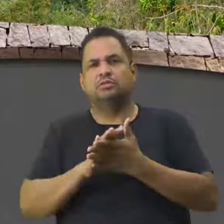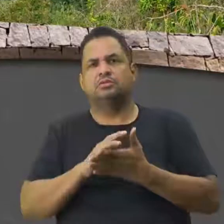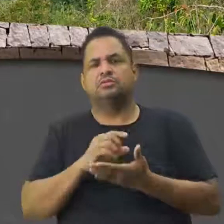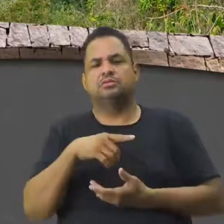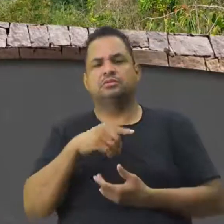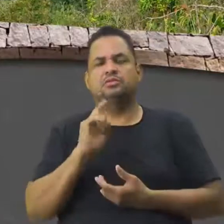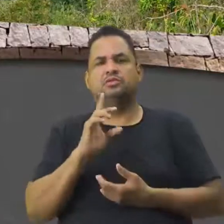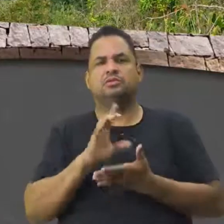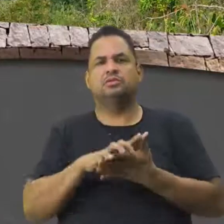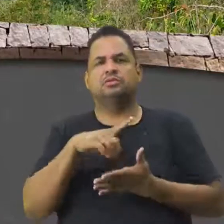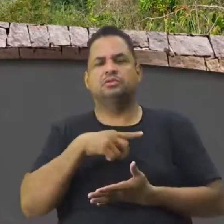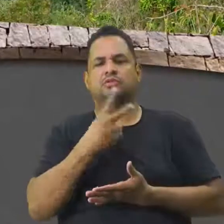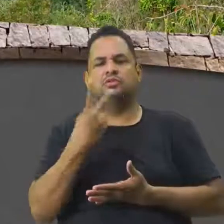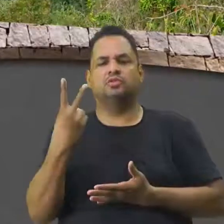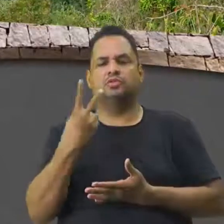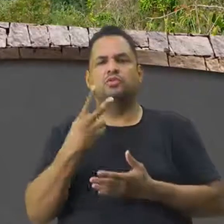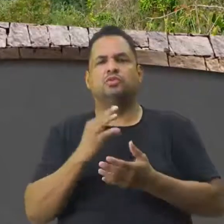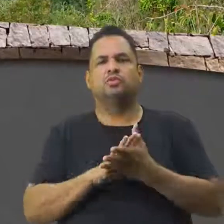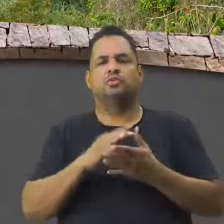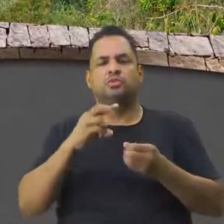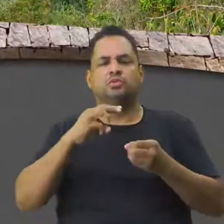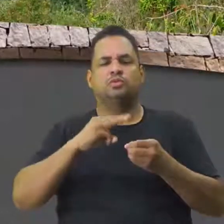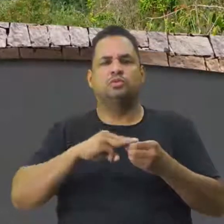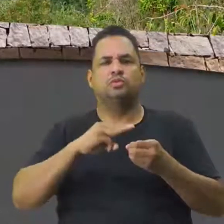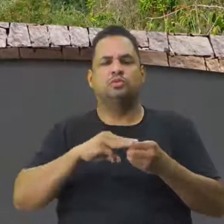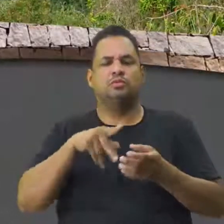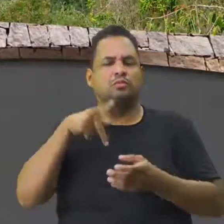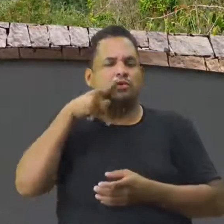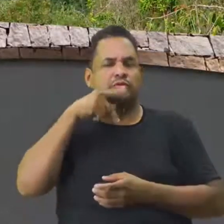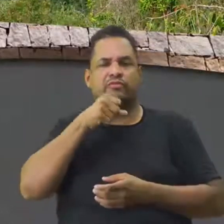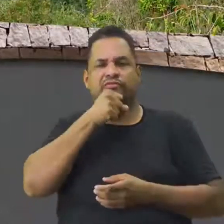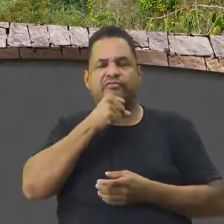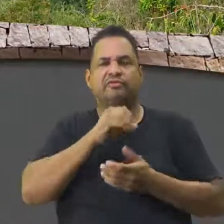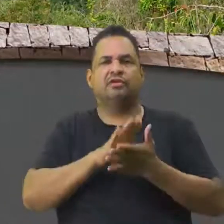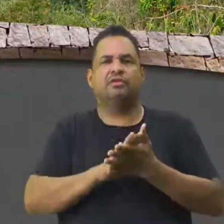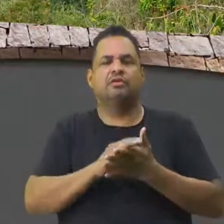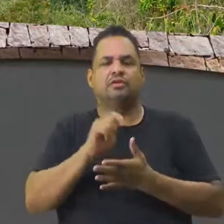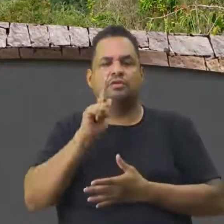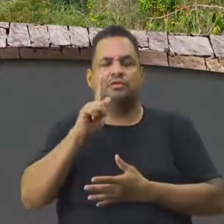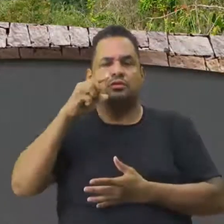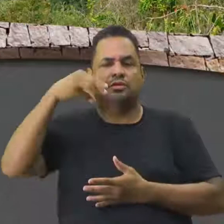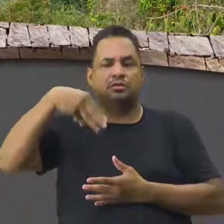cidades em Rondônia. Era Porto Velho e Guajará-Mirim.